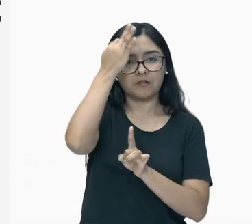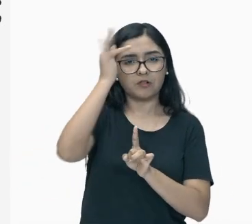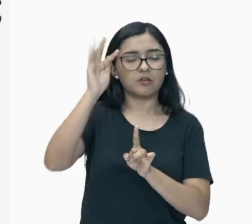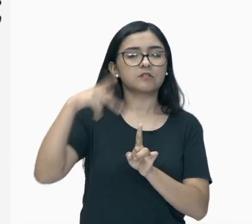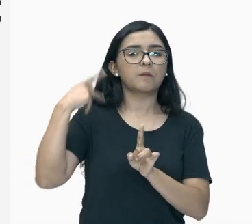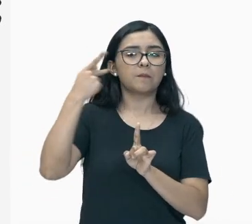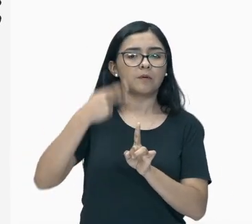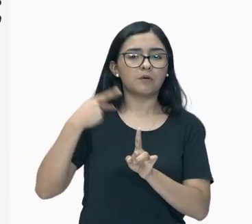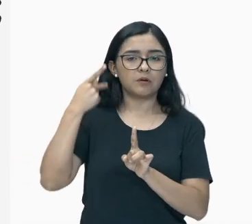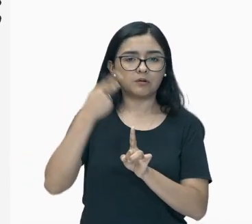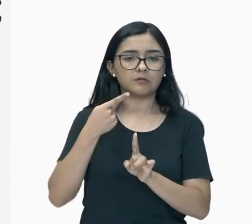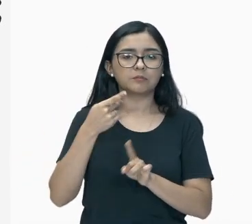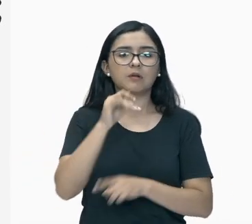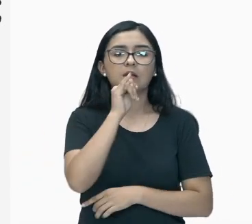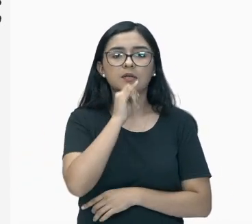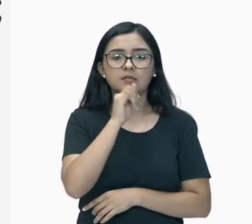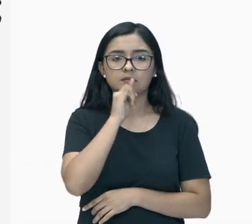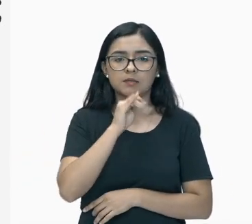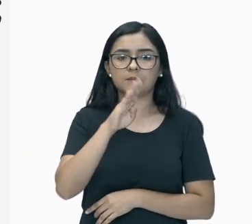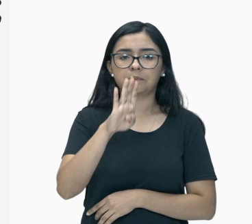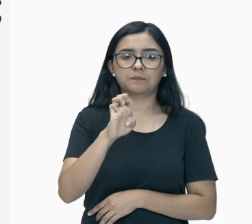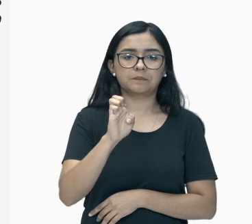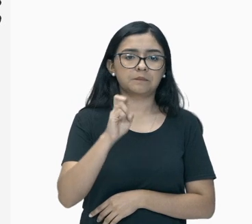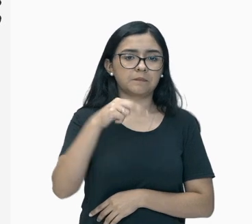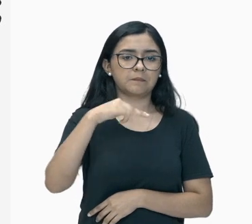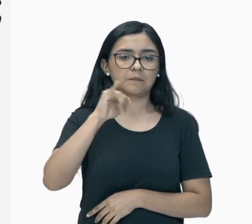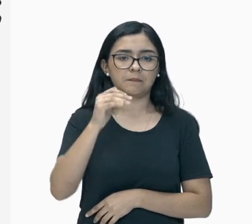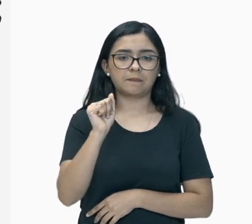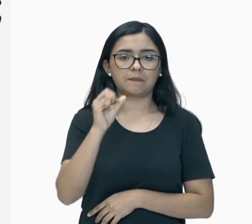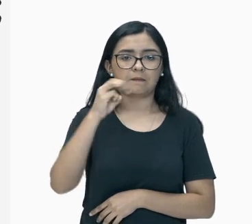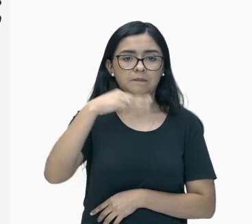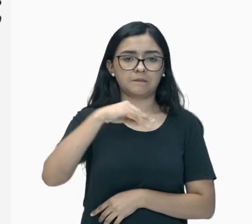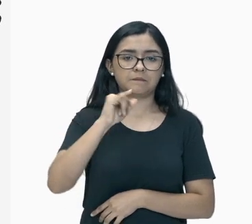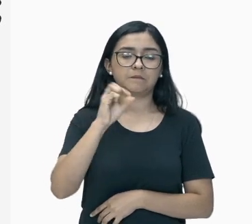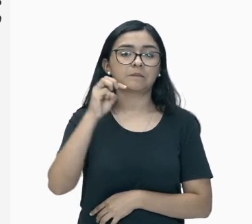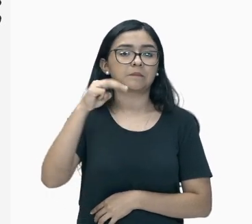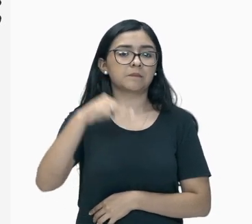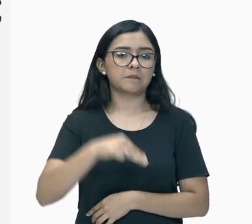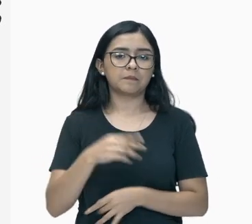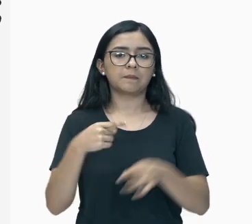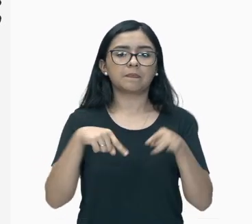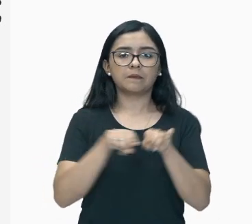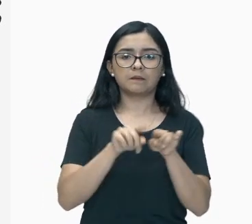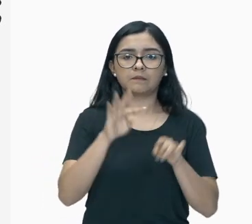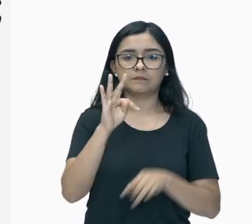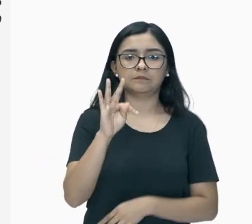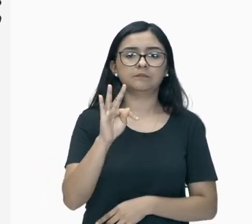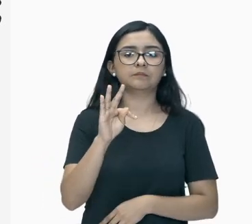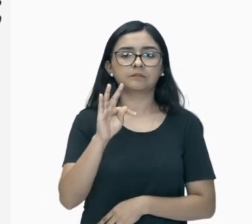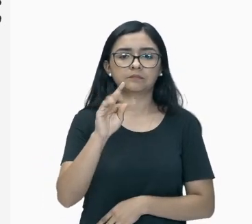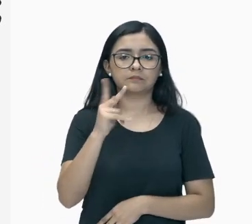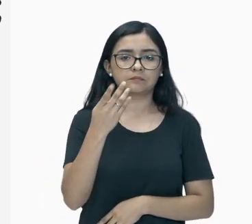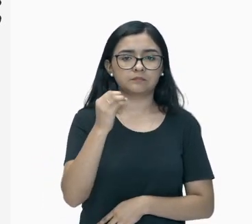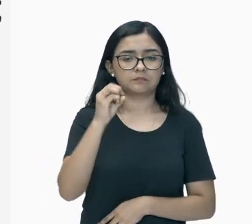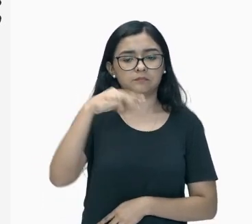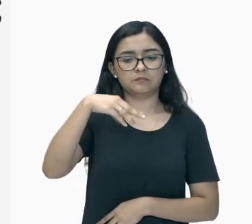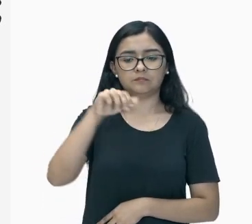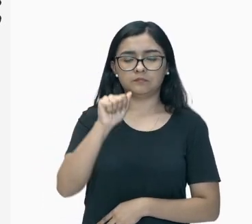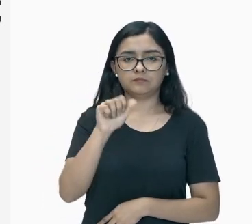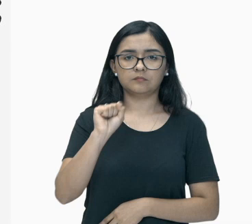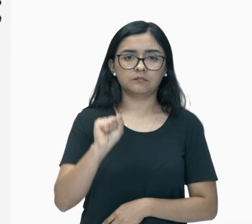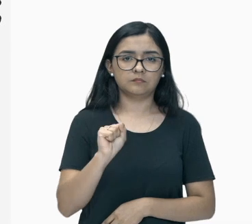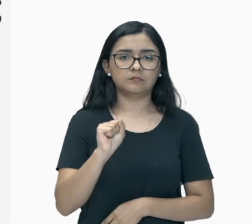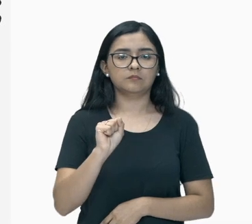como Benjamin Franklin e Thomas Jefferson, no combate às interferências inglesas